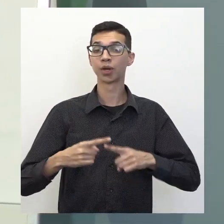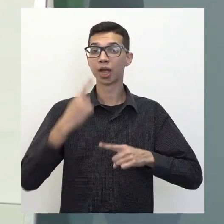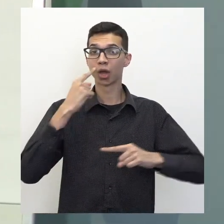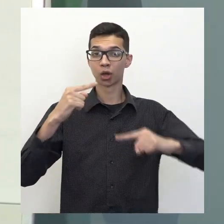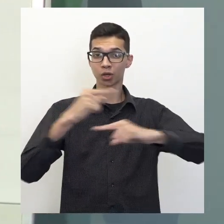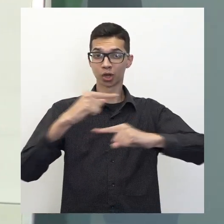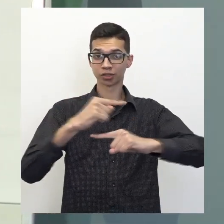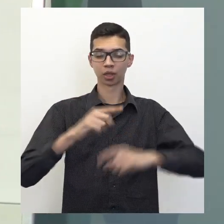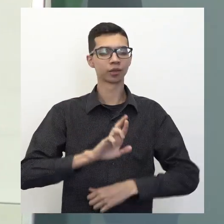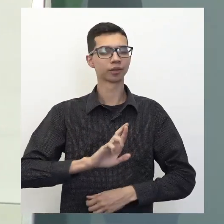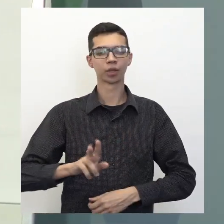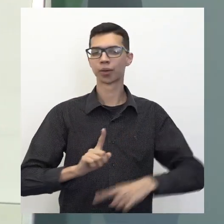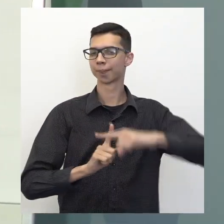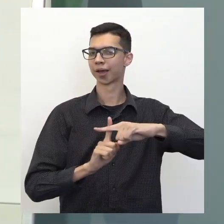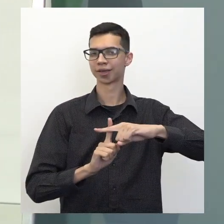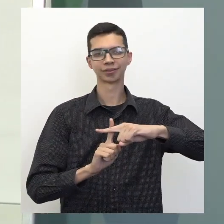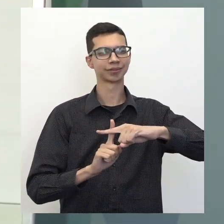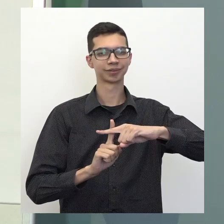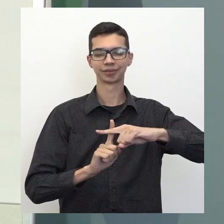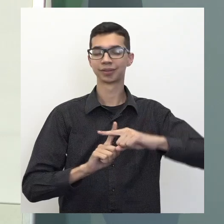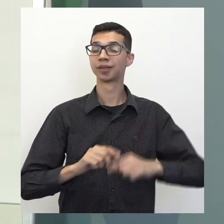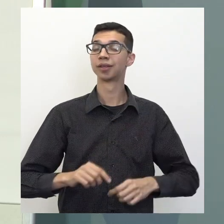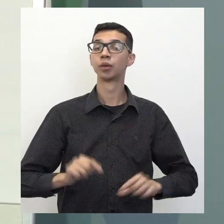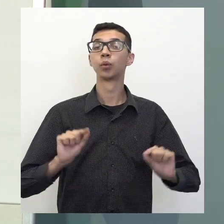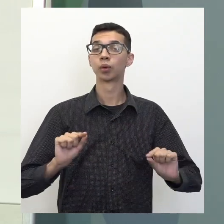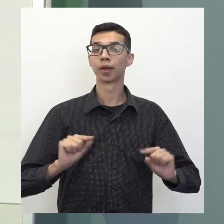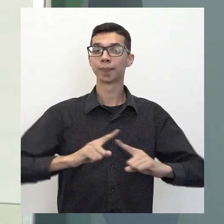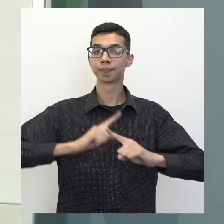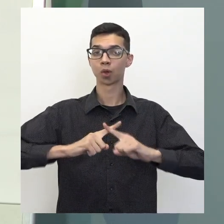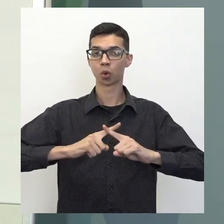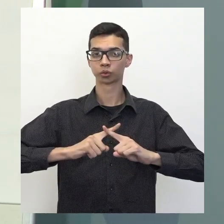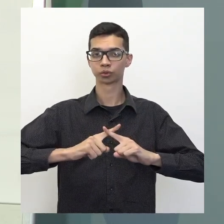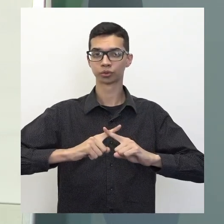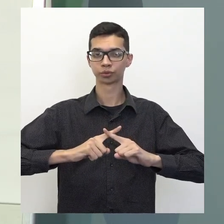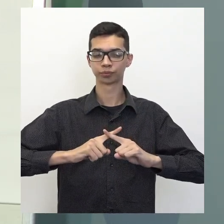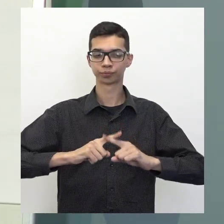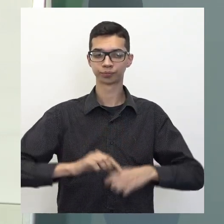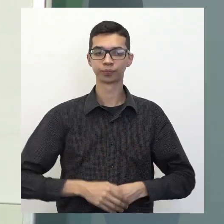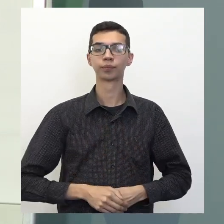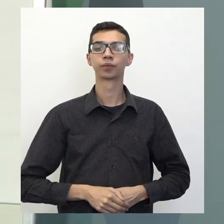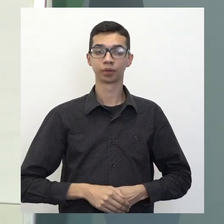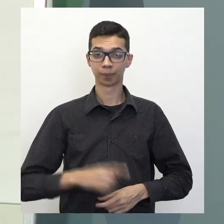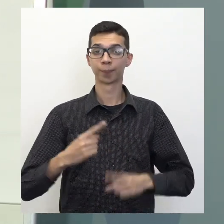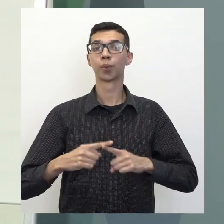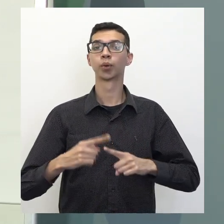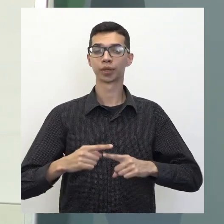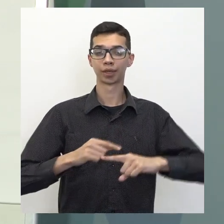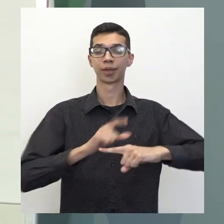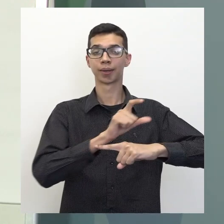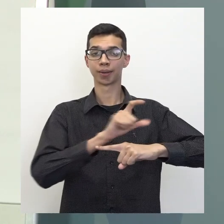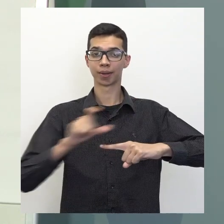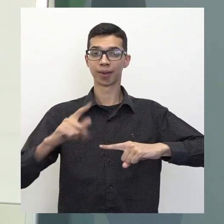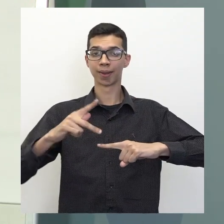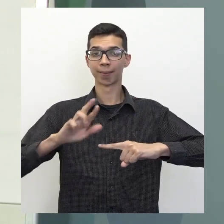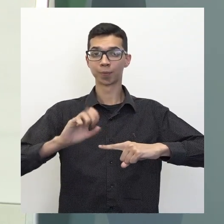é o sinalzinho de mais, eu vou multiplicar. É então, o produto, né? Das concentrações do produto sobre o produto da concentração